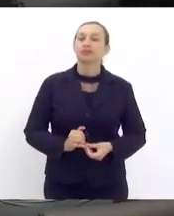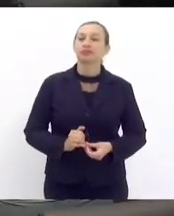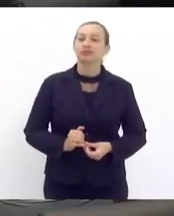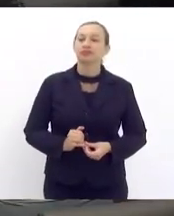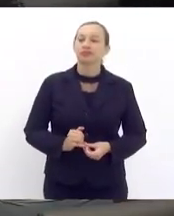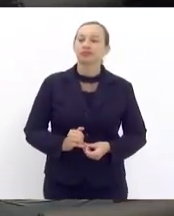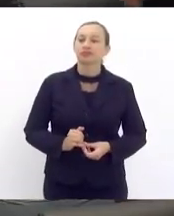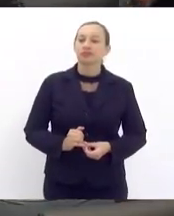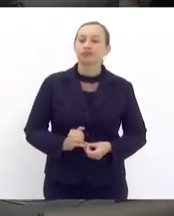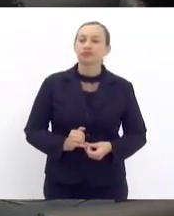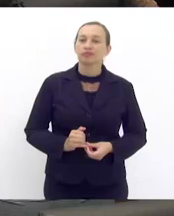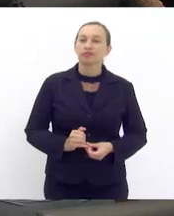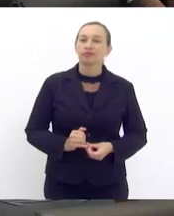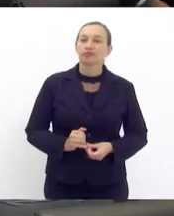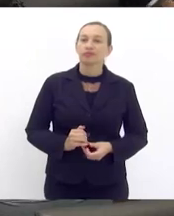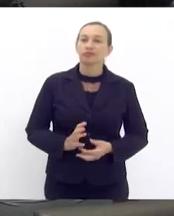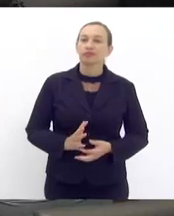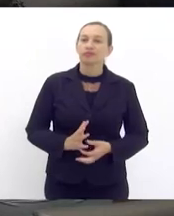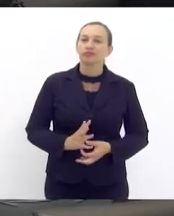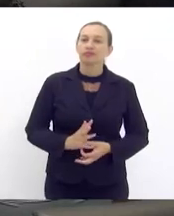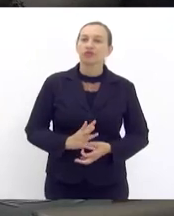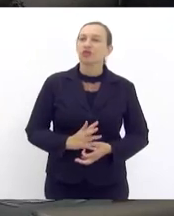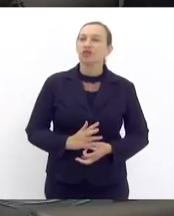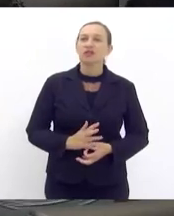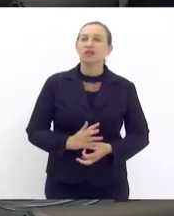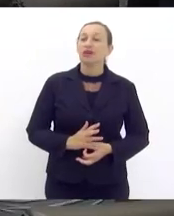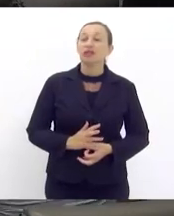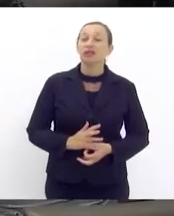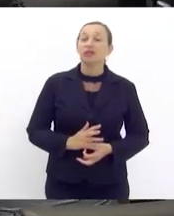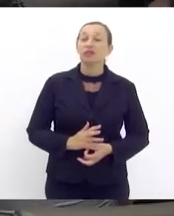Obrigado Deputado Felipe Pompéu